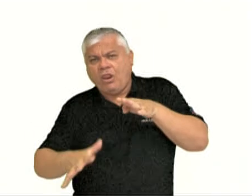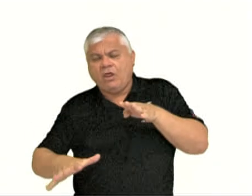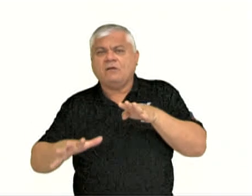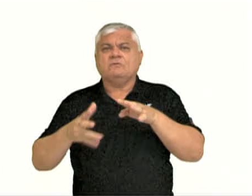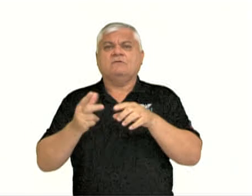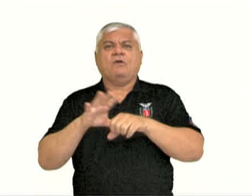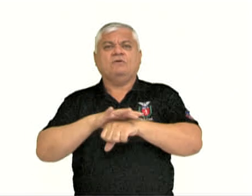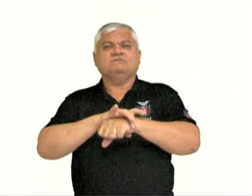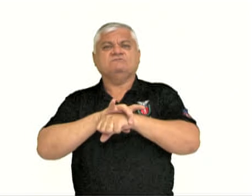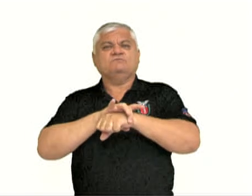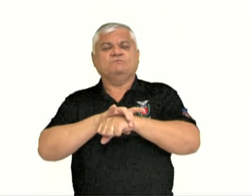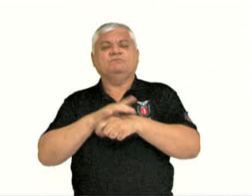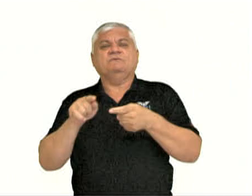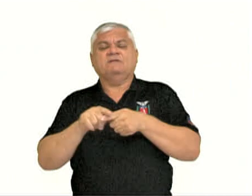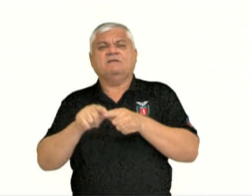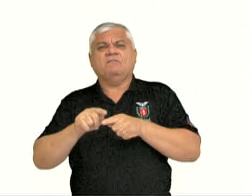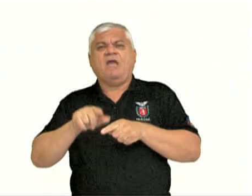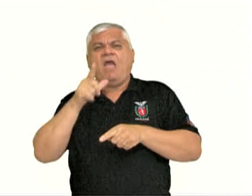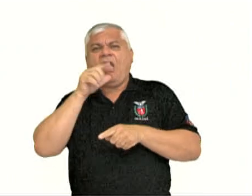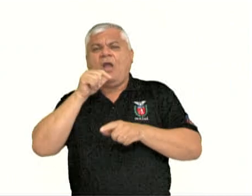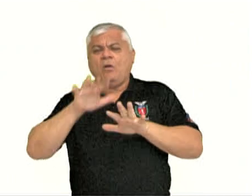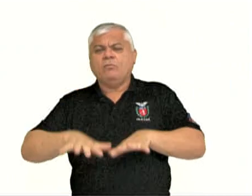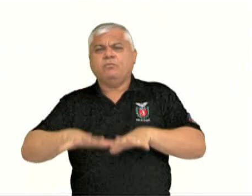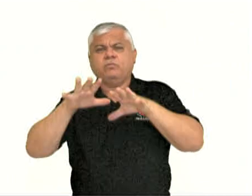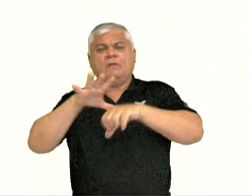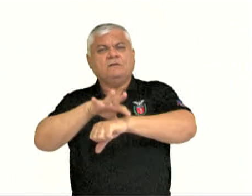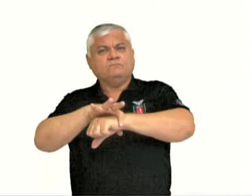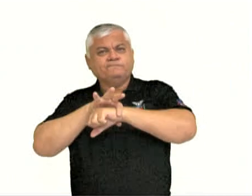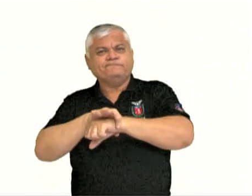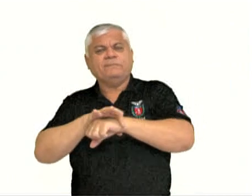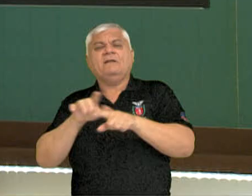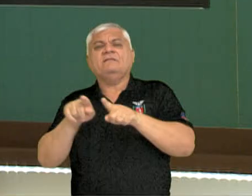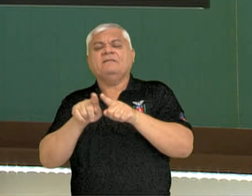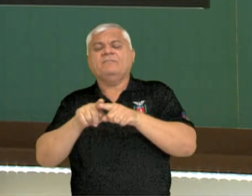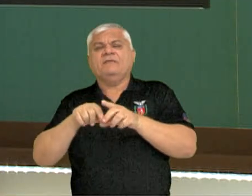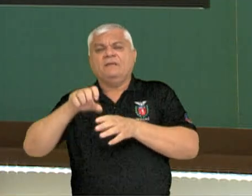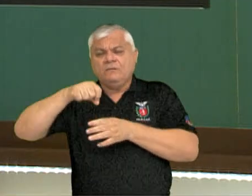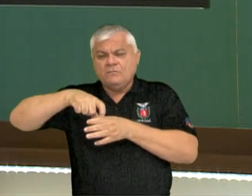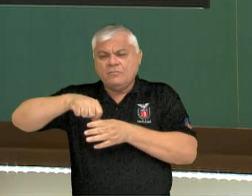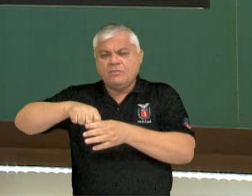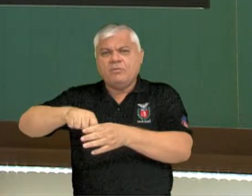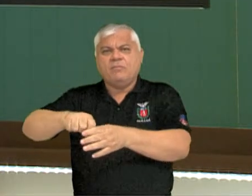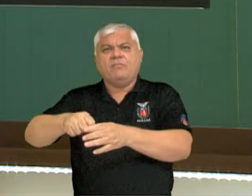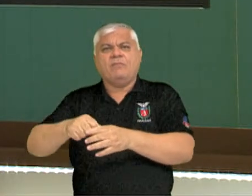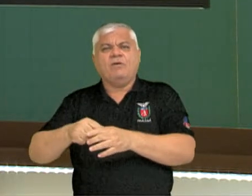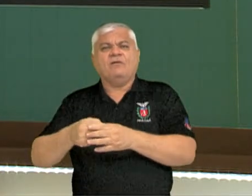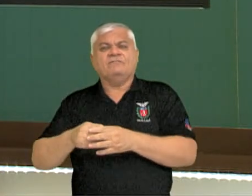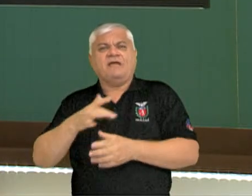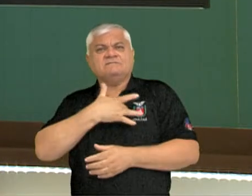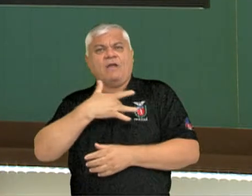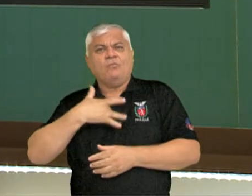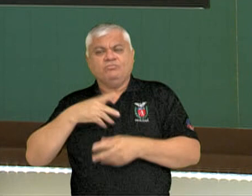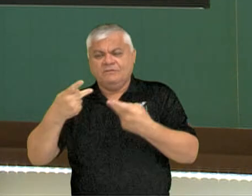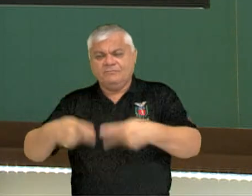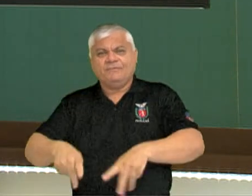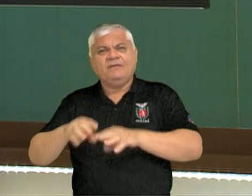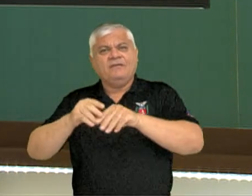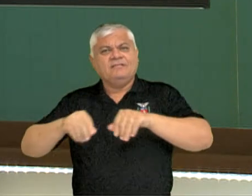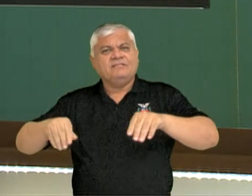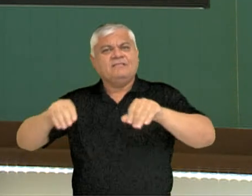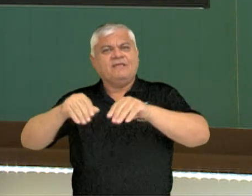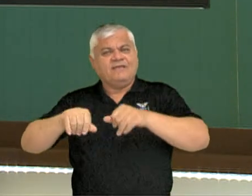contêm inundações e servem como adubos. E pensando na parte econômica, a gente tem